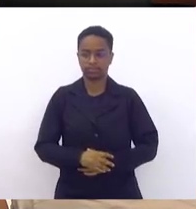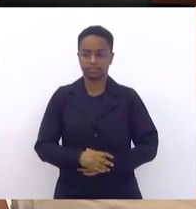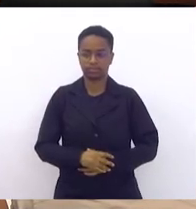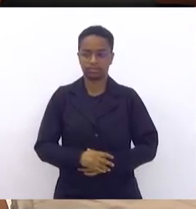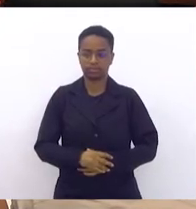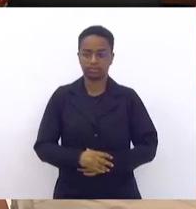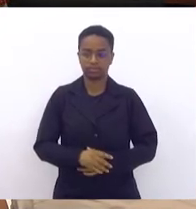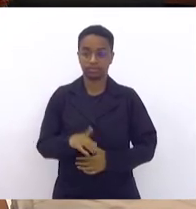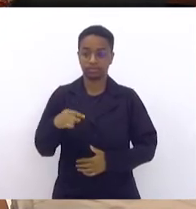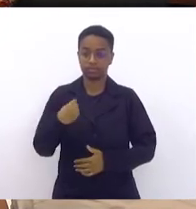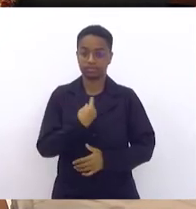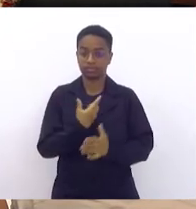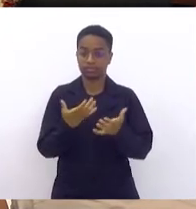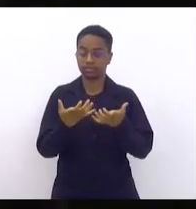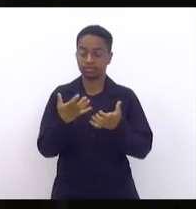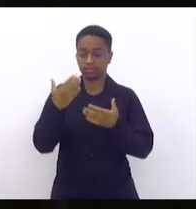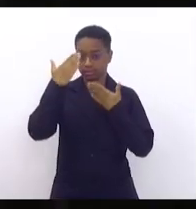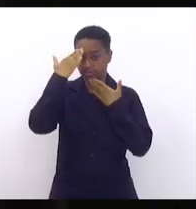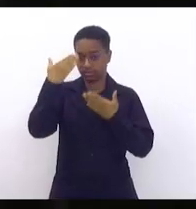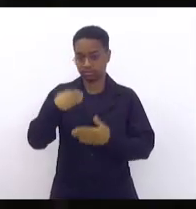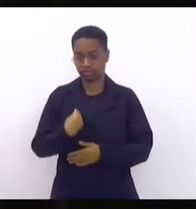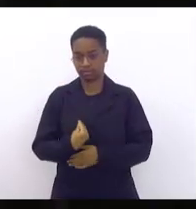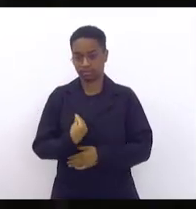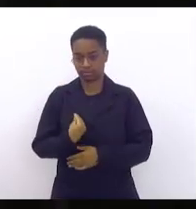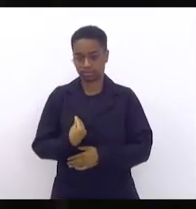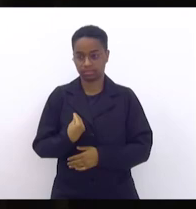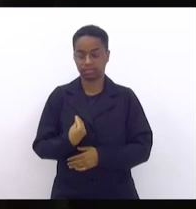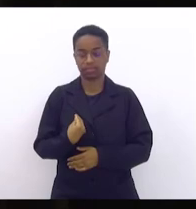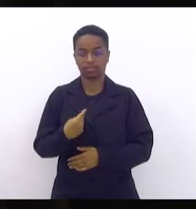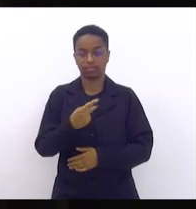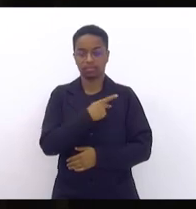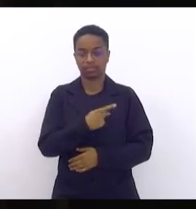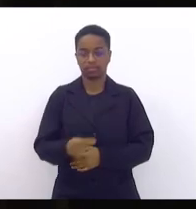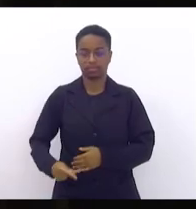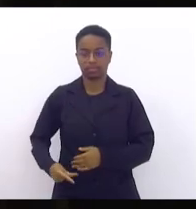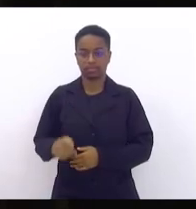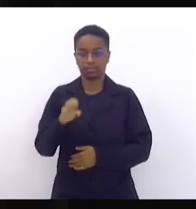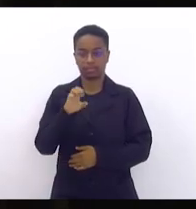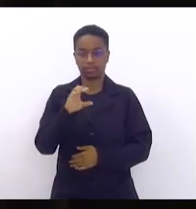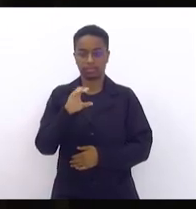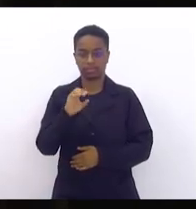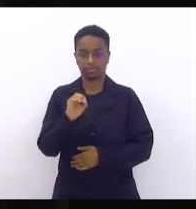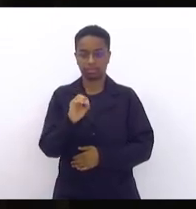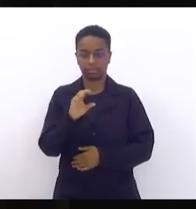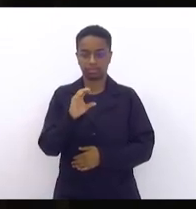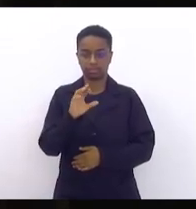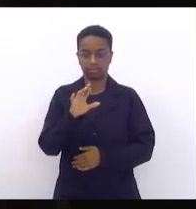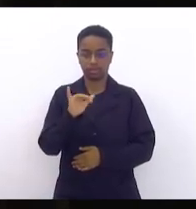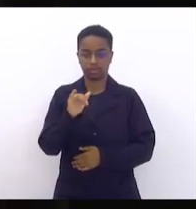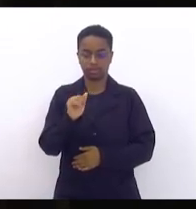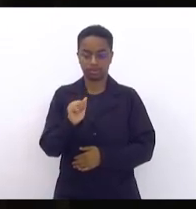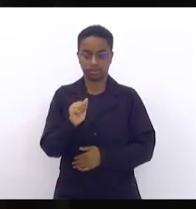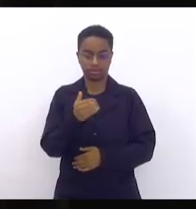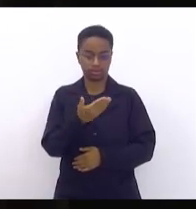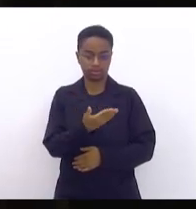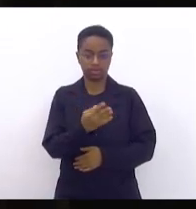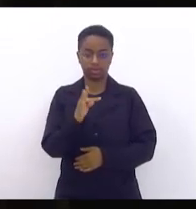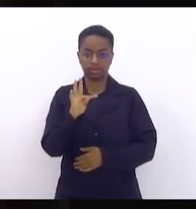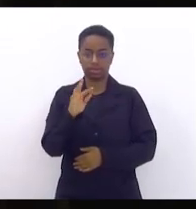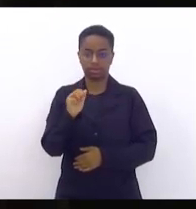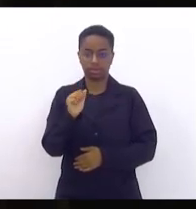gostaríamos de agradecer as presenças da presidente da ecocria senhora Taiane Maciel